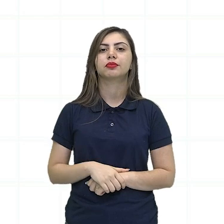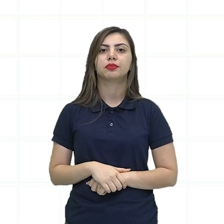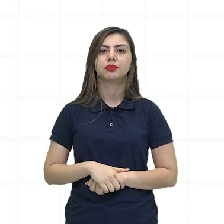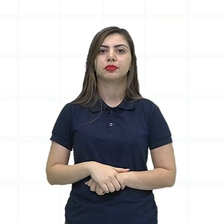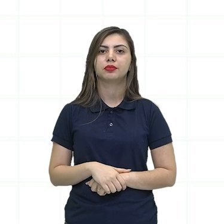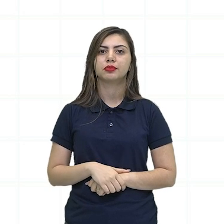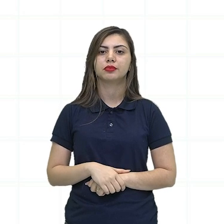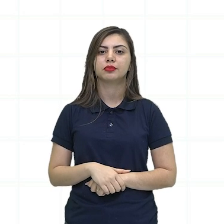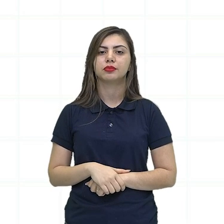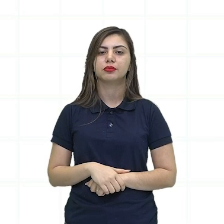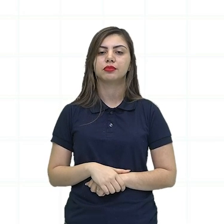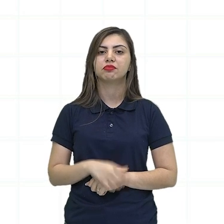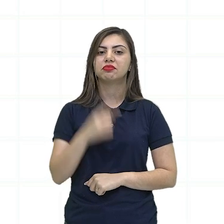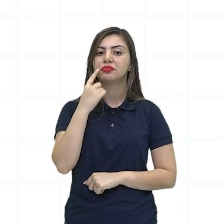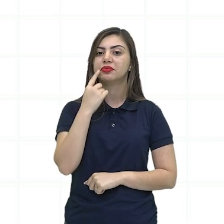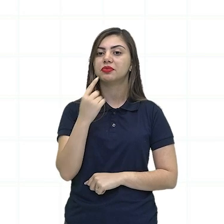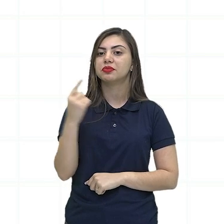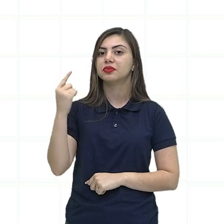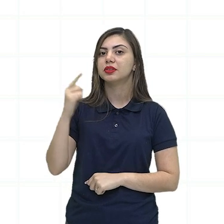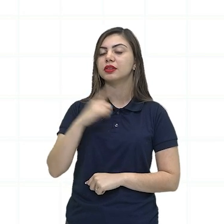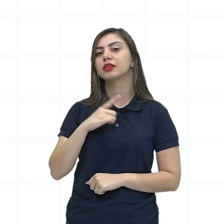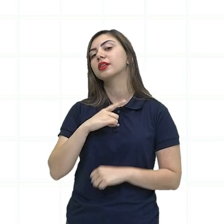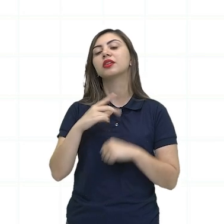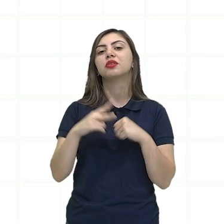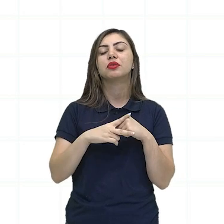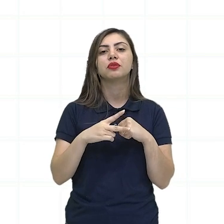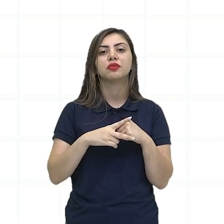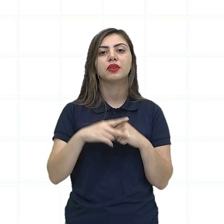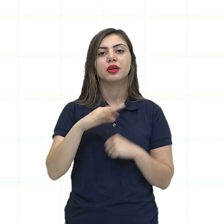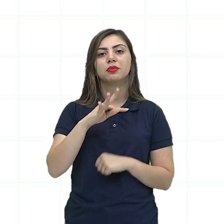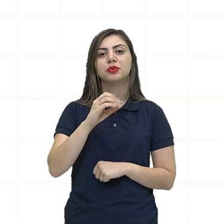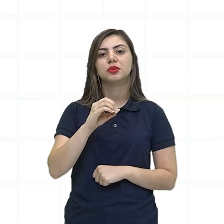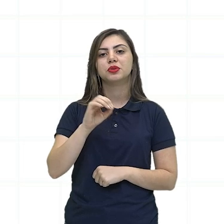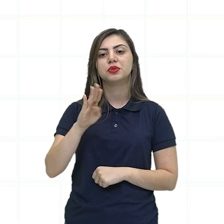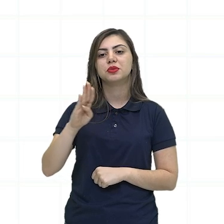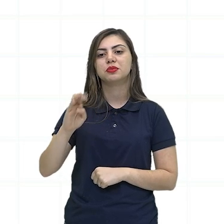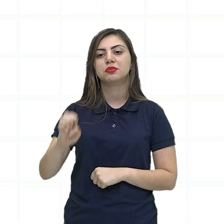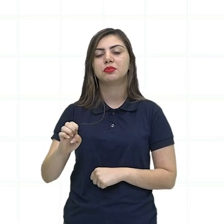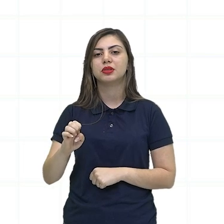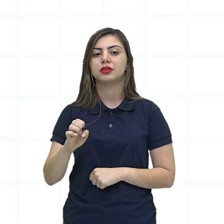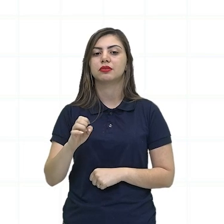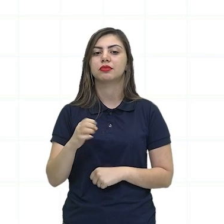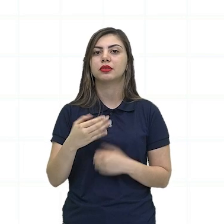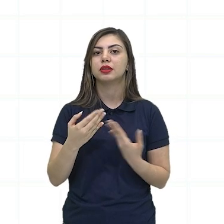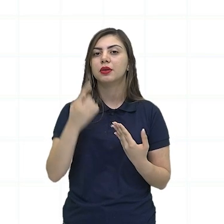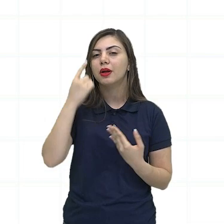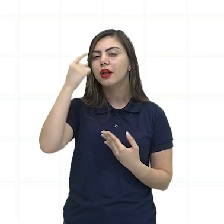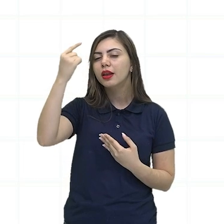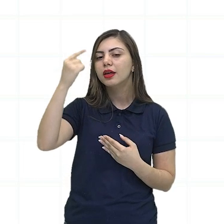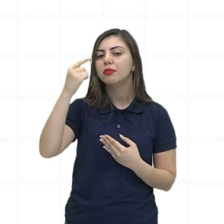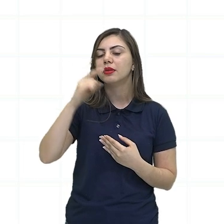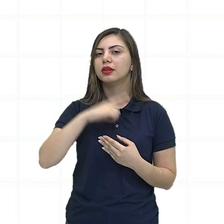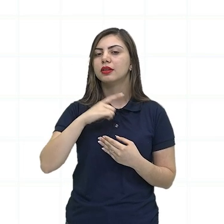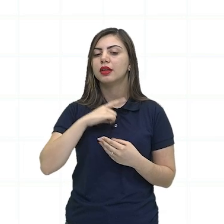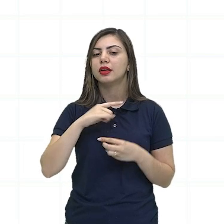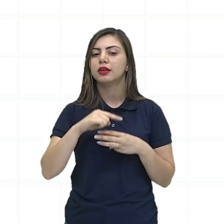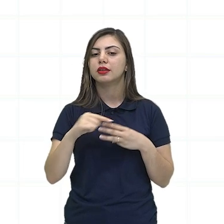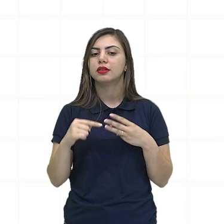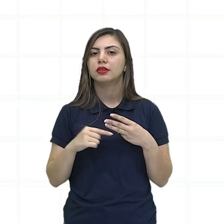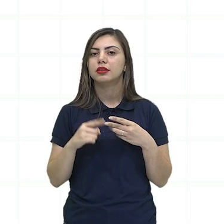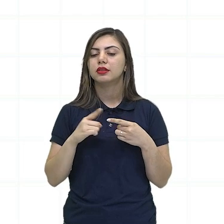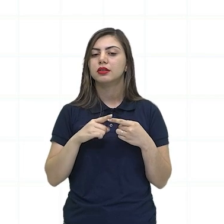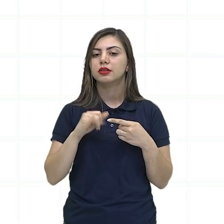and comfortable. Olha aqui o verbo to be de novo, né? O verbo to be, ele sempre vai aparecer assim, ó. Is,